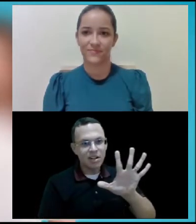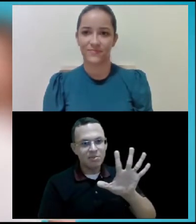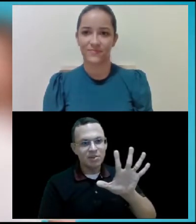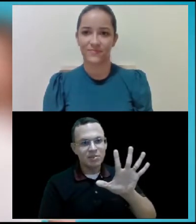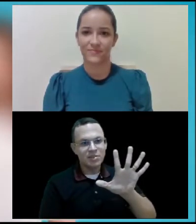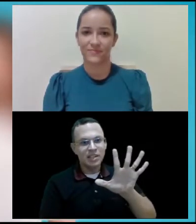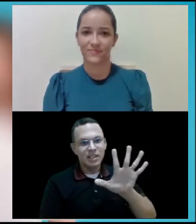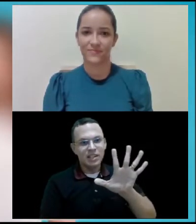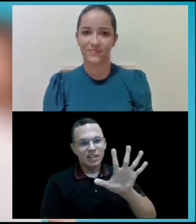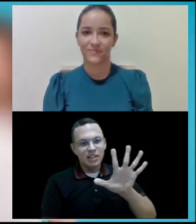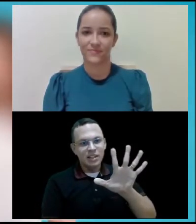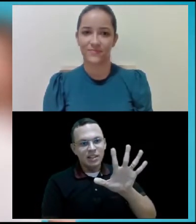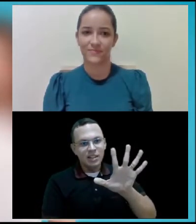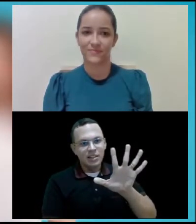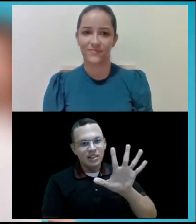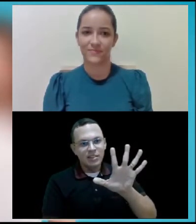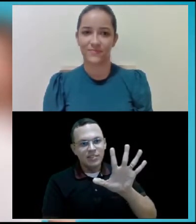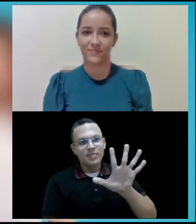Cinco parâmetros,